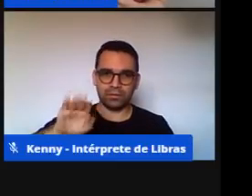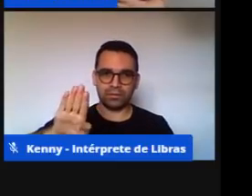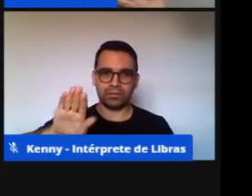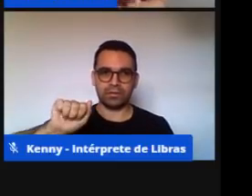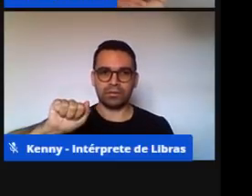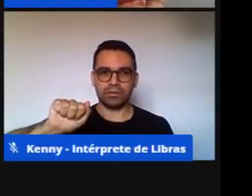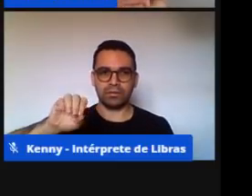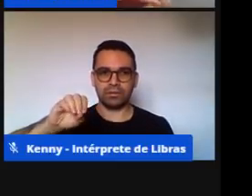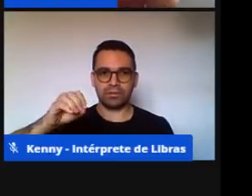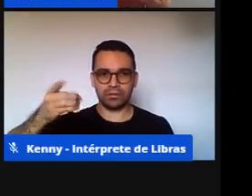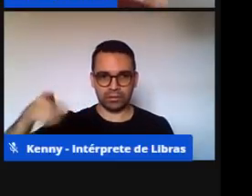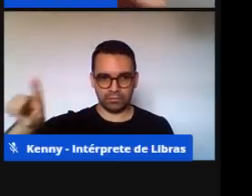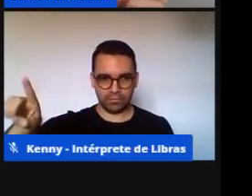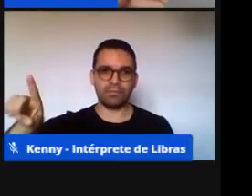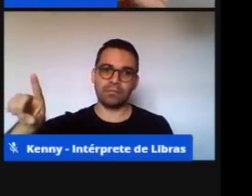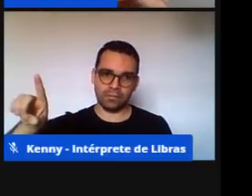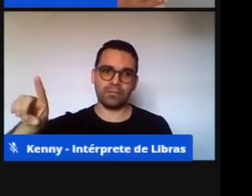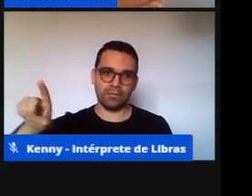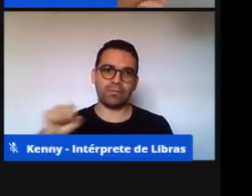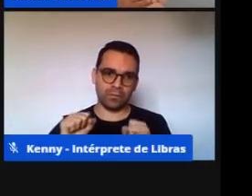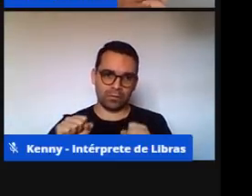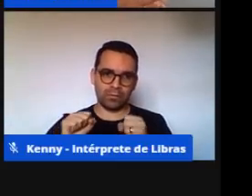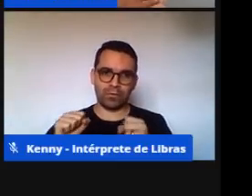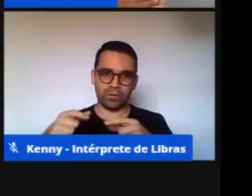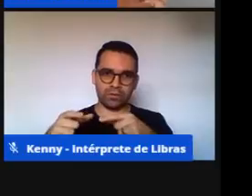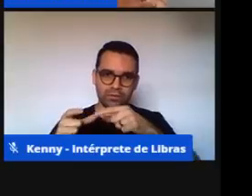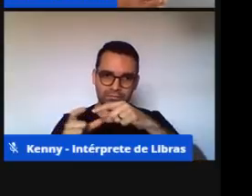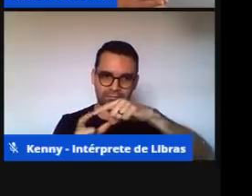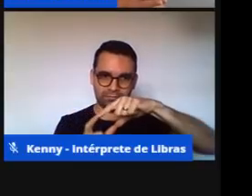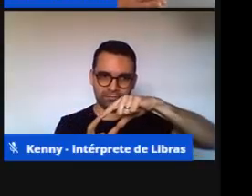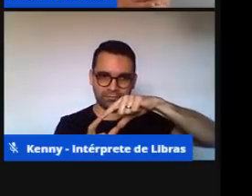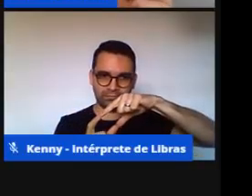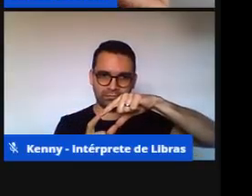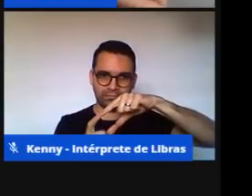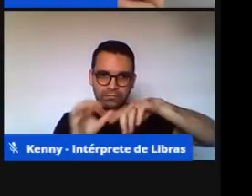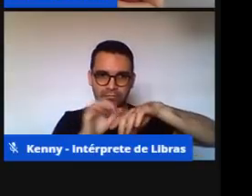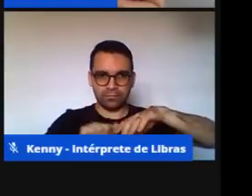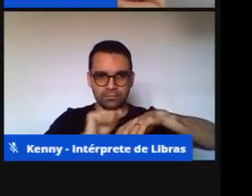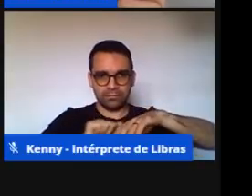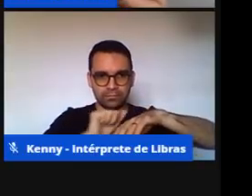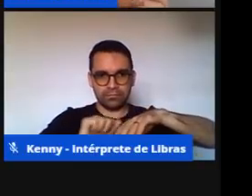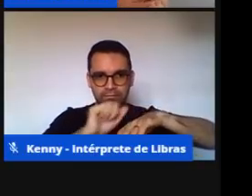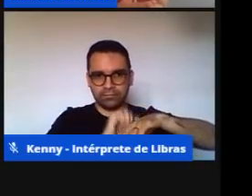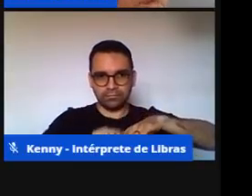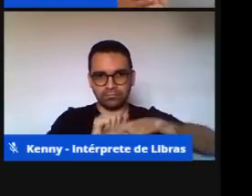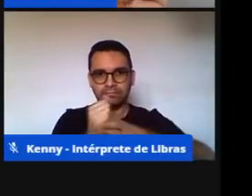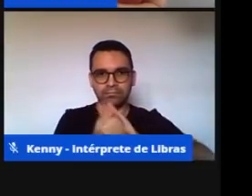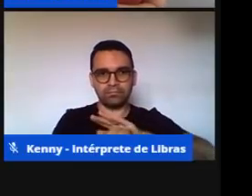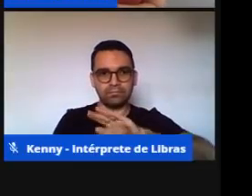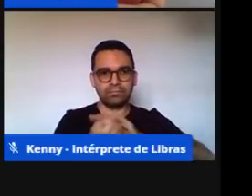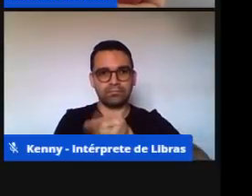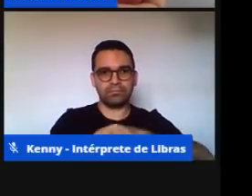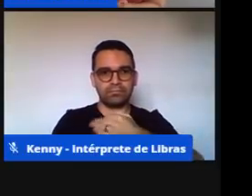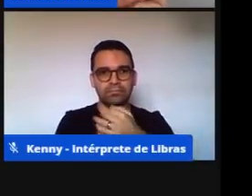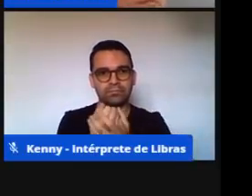Covid. Então, assim como é suficiente lavar as mãos com água e sabão para evitar a Covid, é suficiente você lavar as superfícies, lavar o